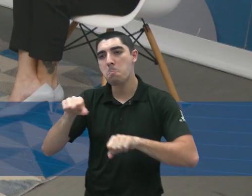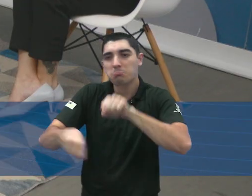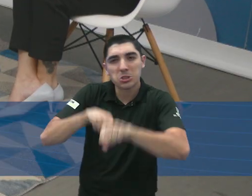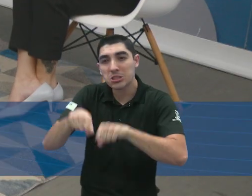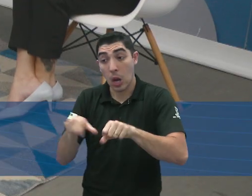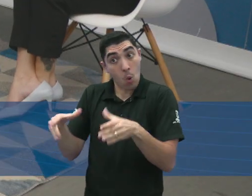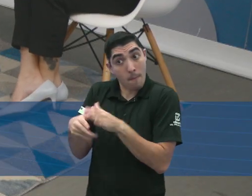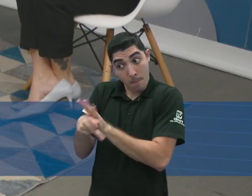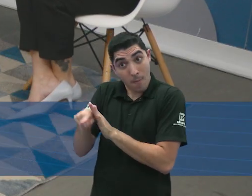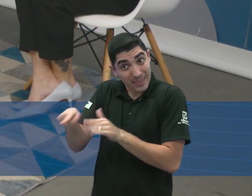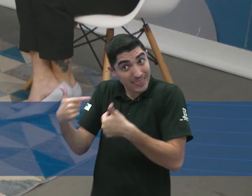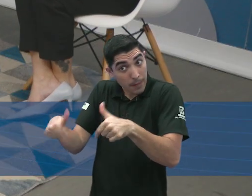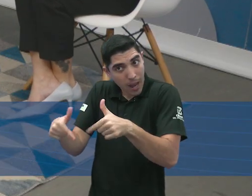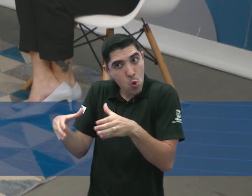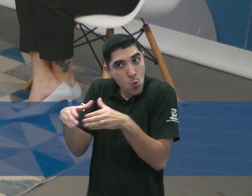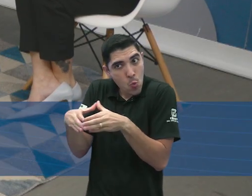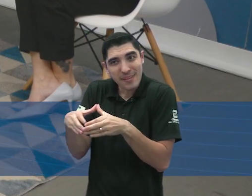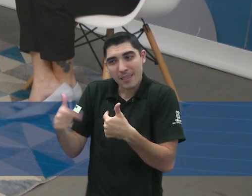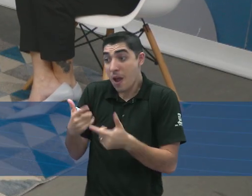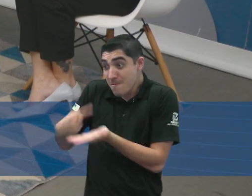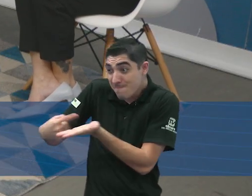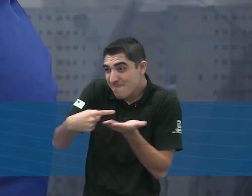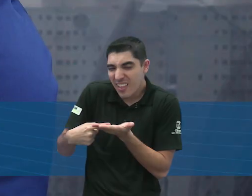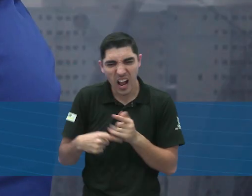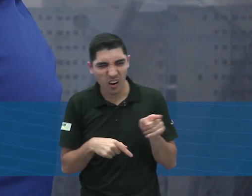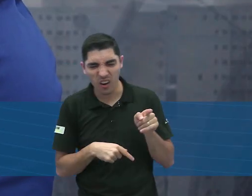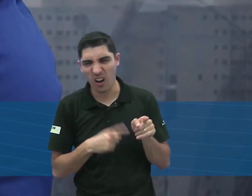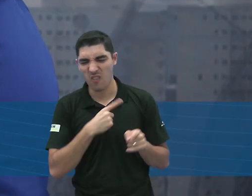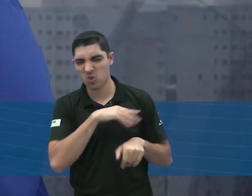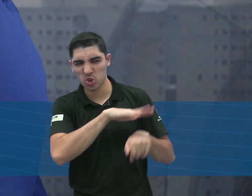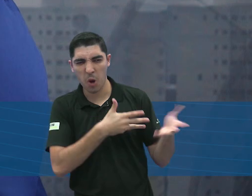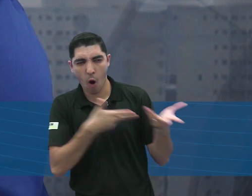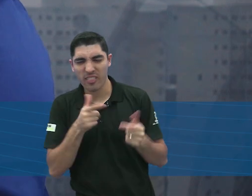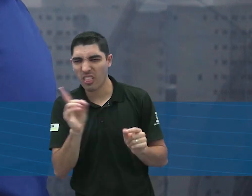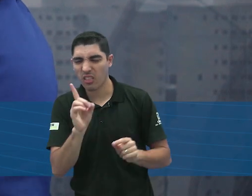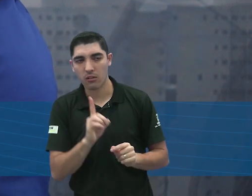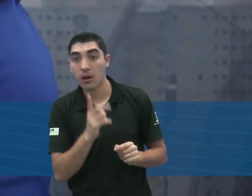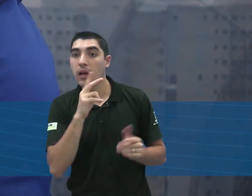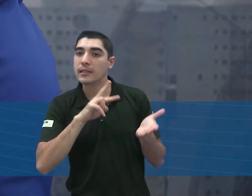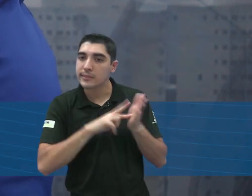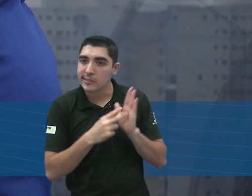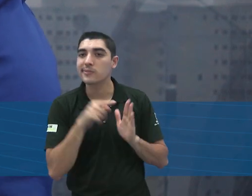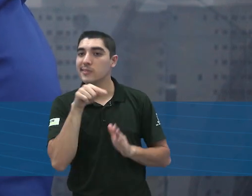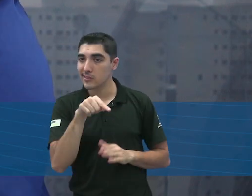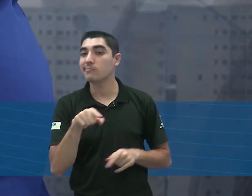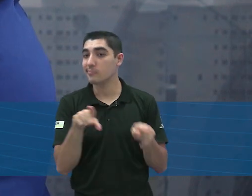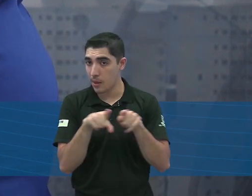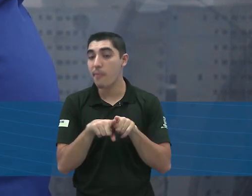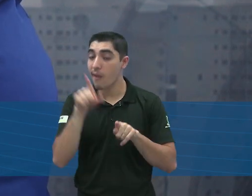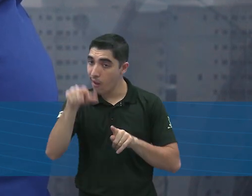trabalho, né? Que costumam ter esses momentos assim, eu não convido aquela pessoa. Isso é pouco falado, mas também é